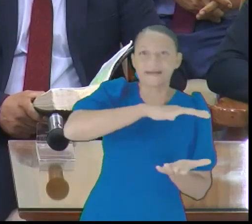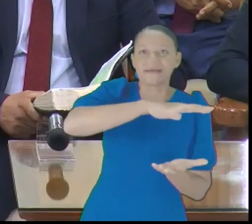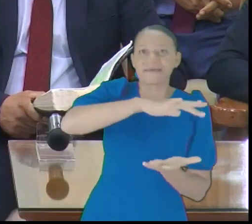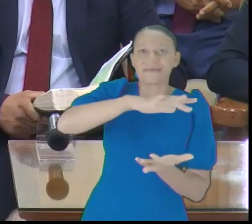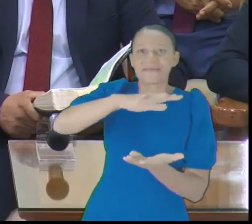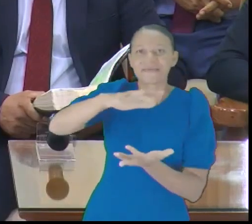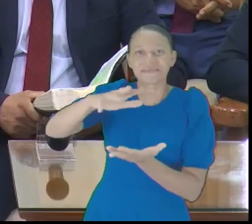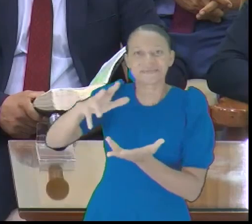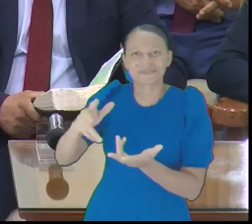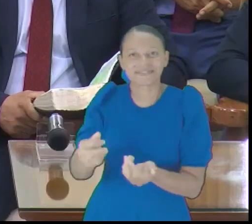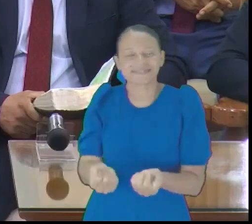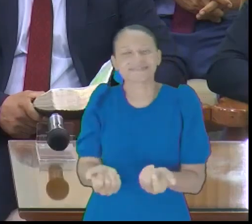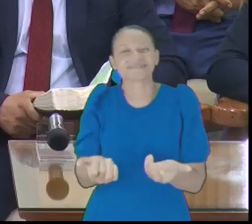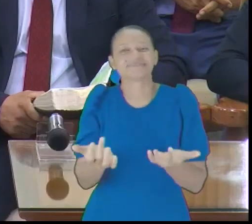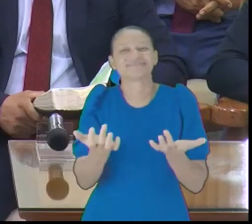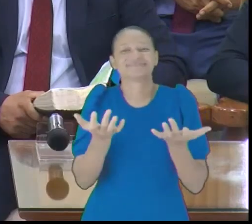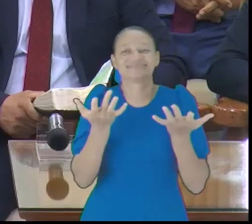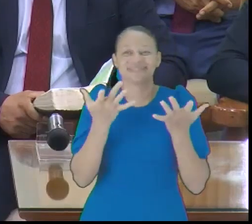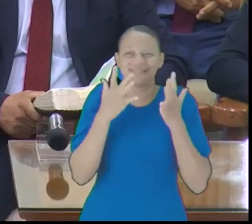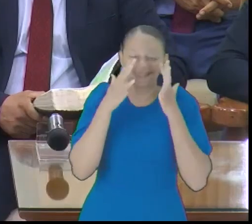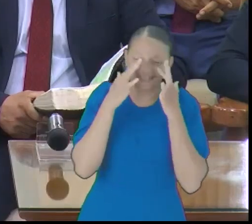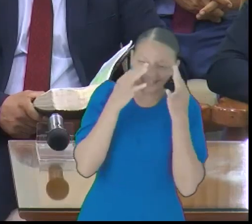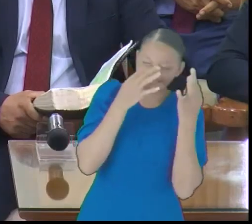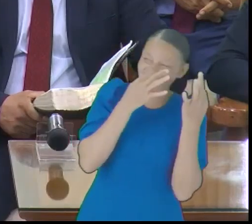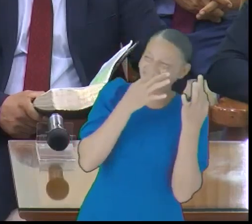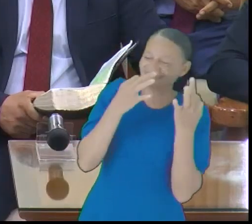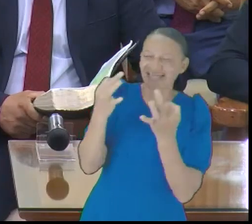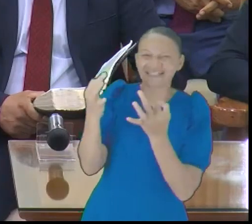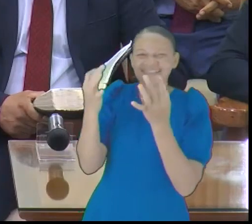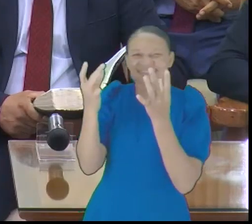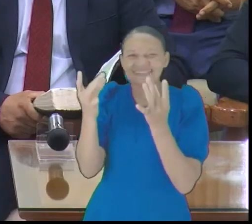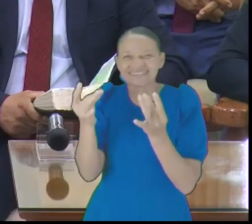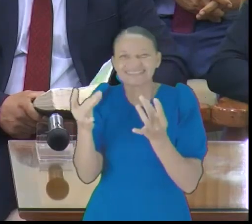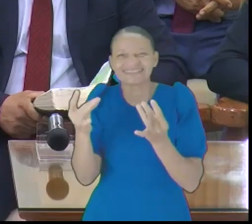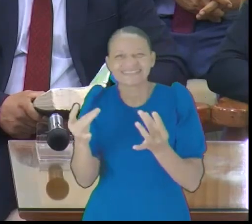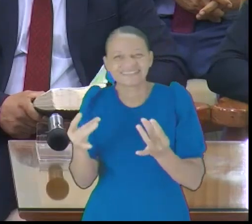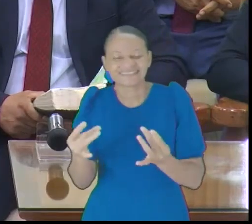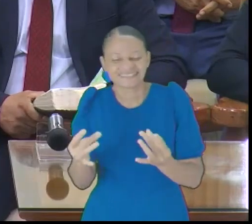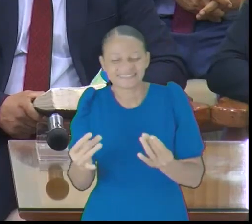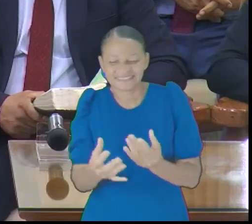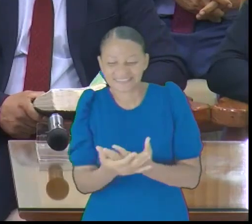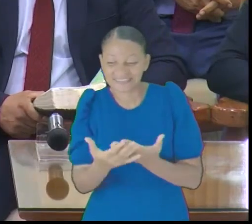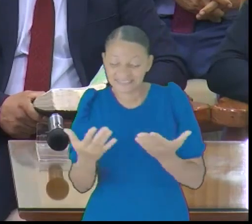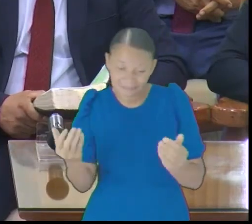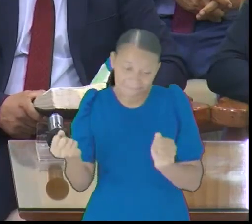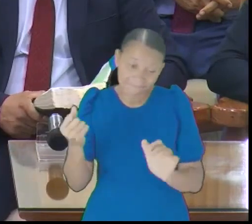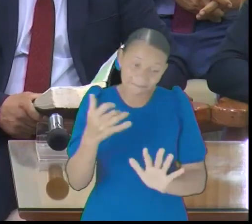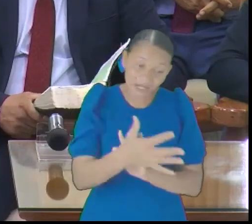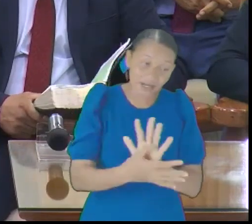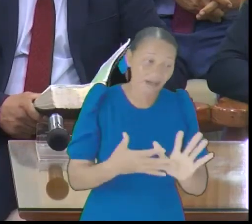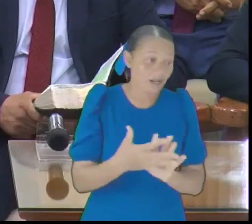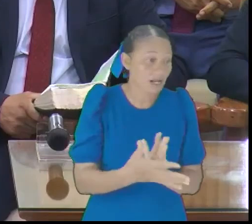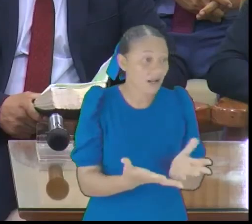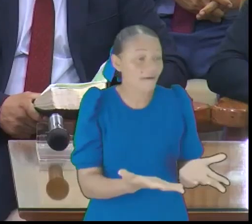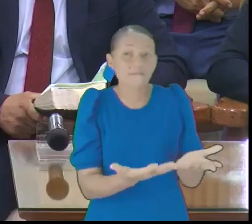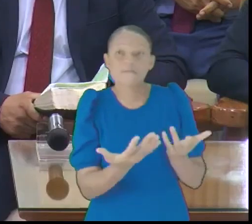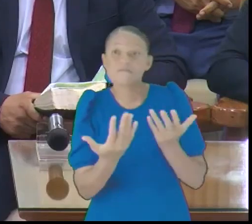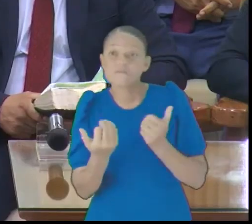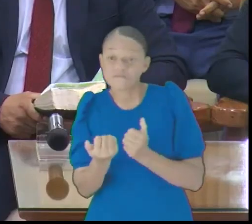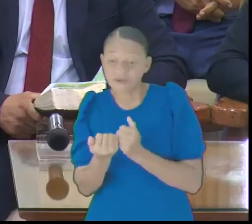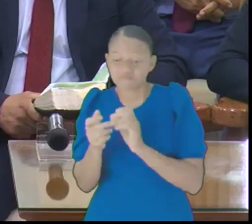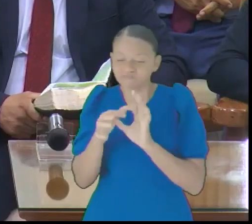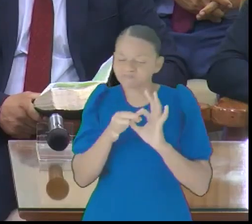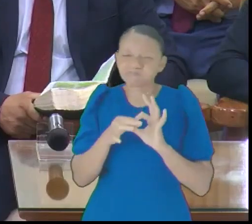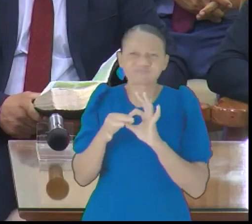universo. Ele presta atenção a cada detalhe do universo. E ele diz para Abraão: vamos fazer uma